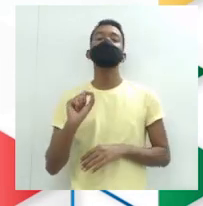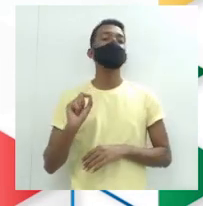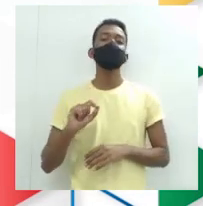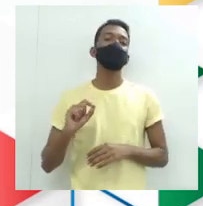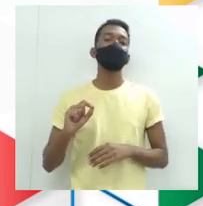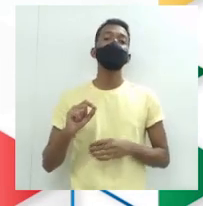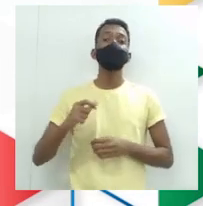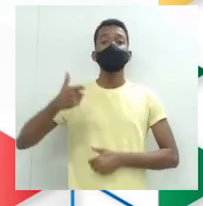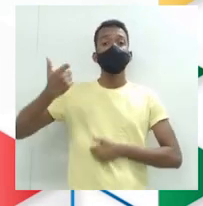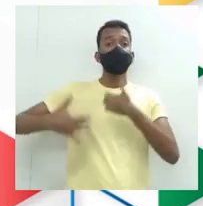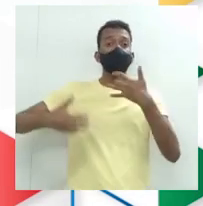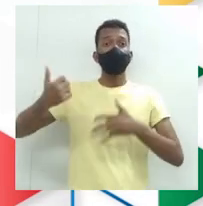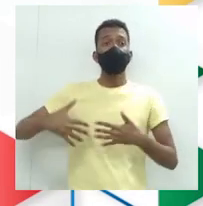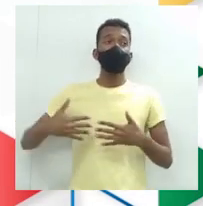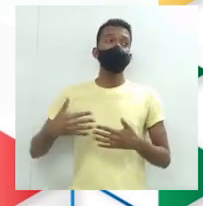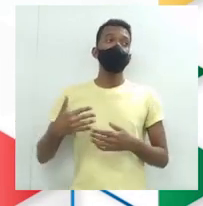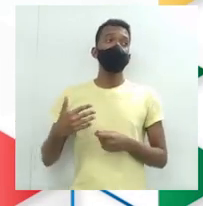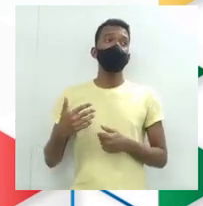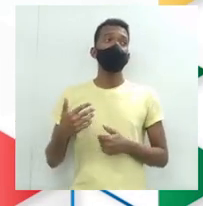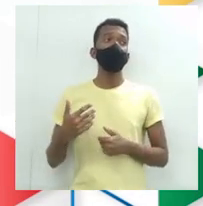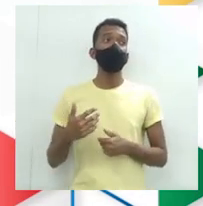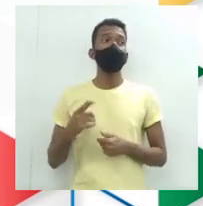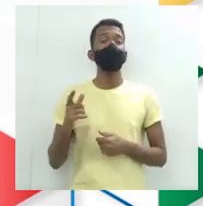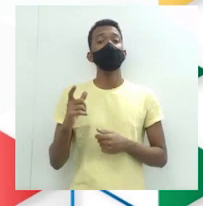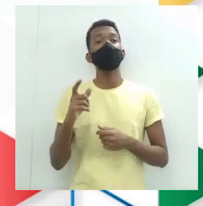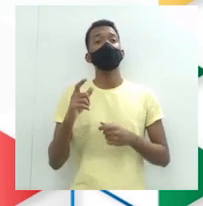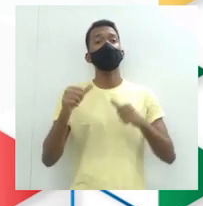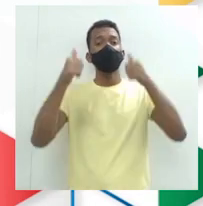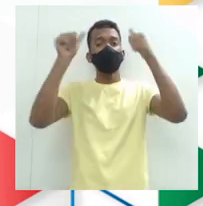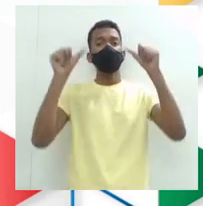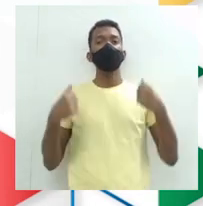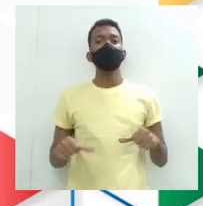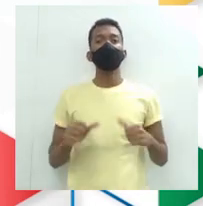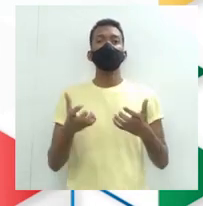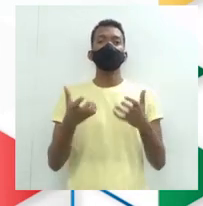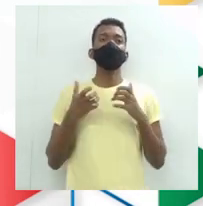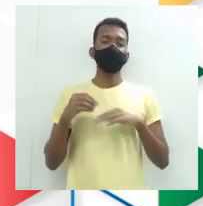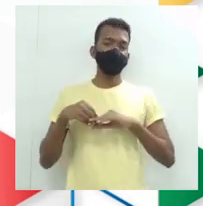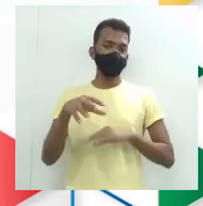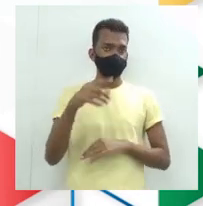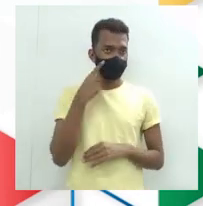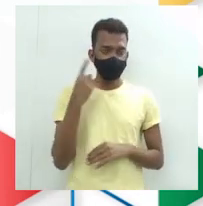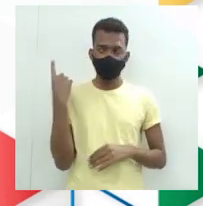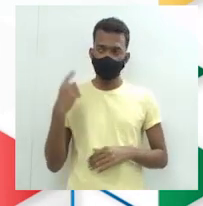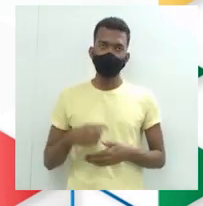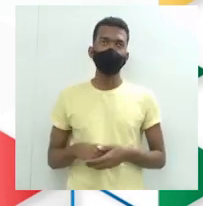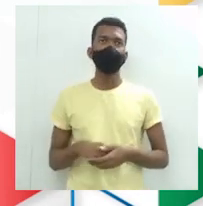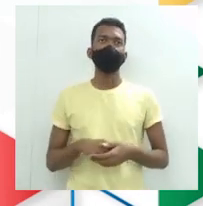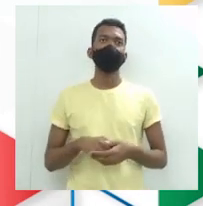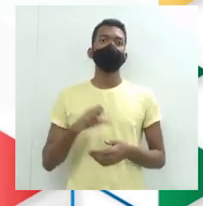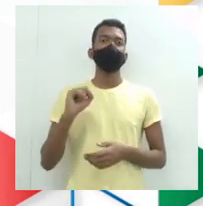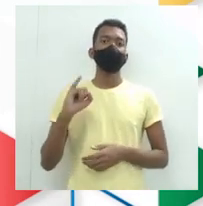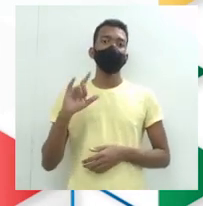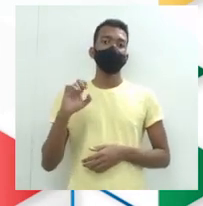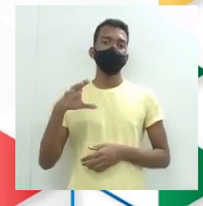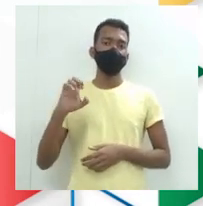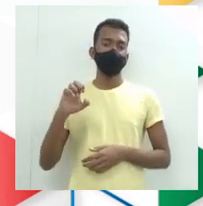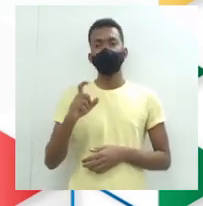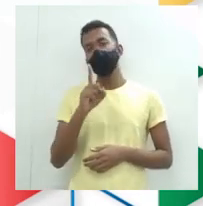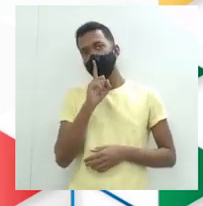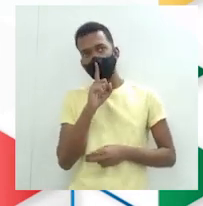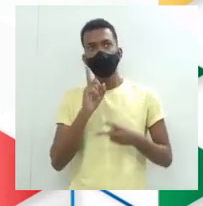que é que o cartaz ele sugere, né? Então a gente tem aí, ó, silence,